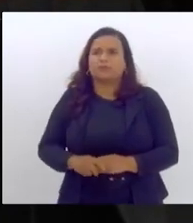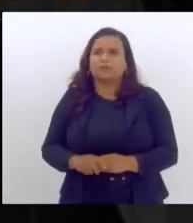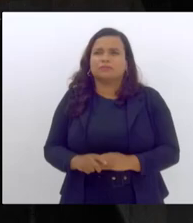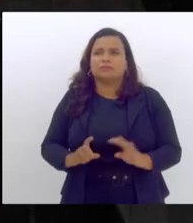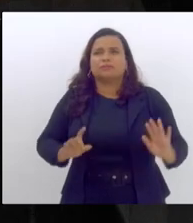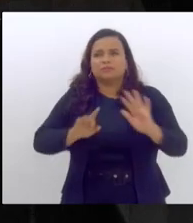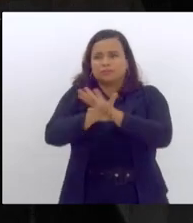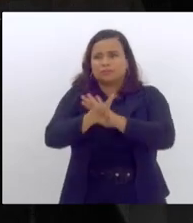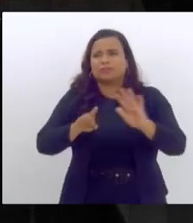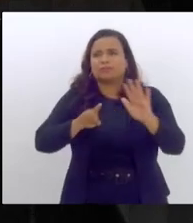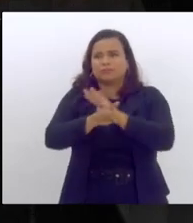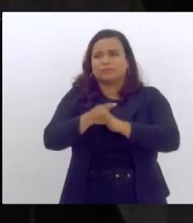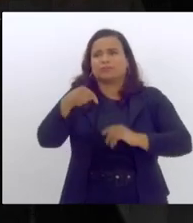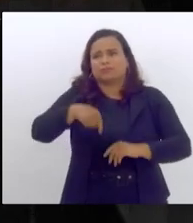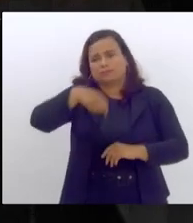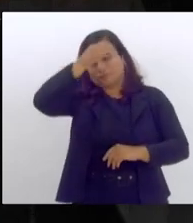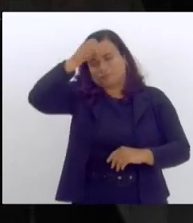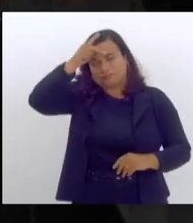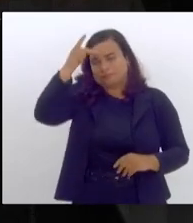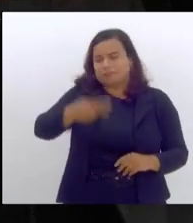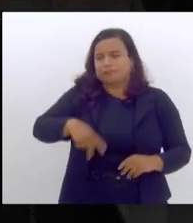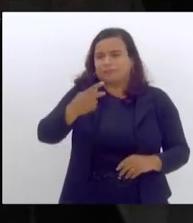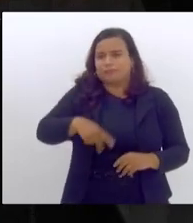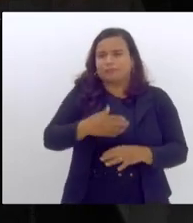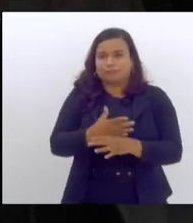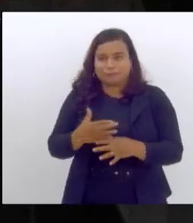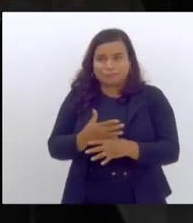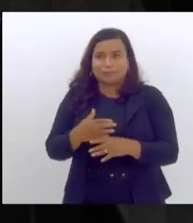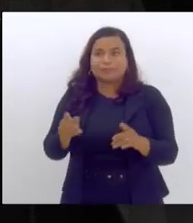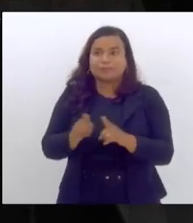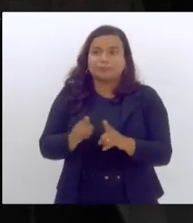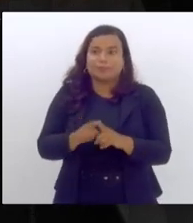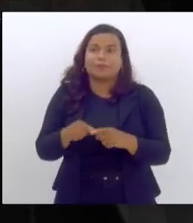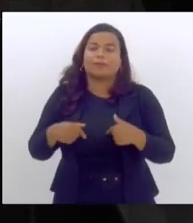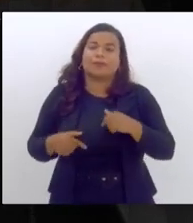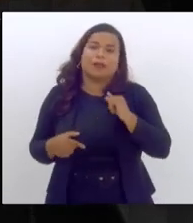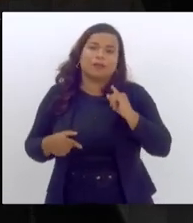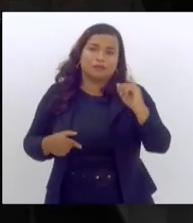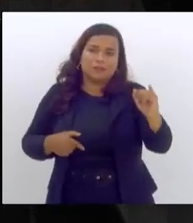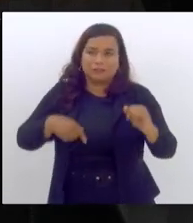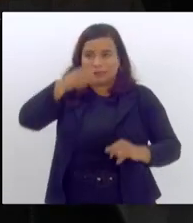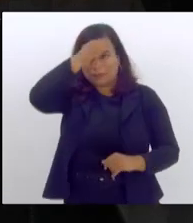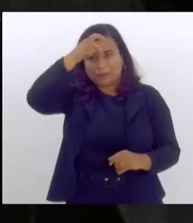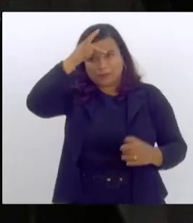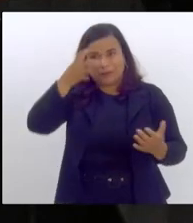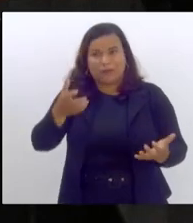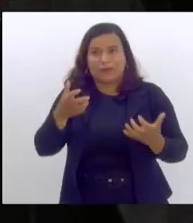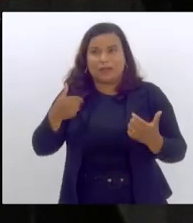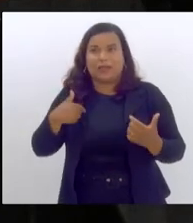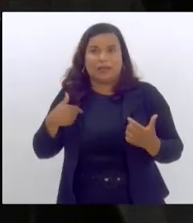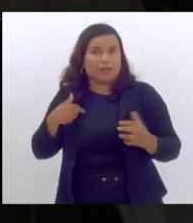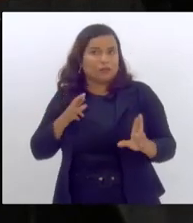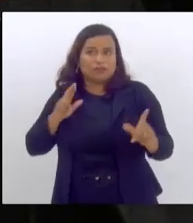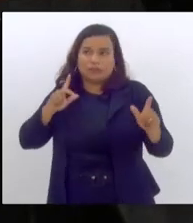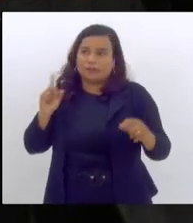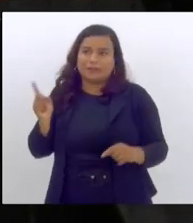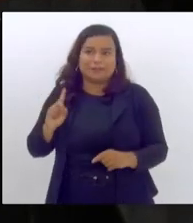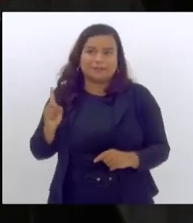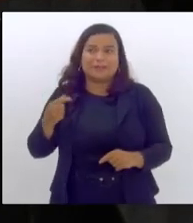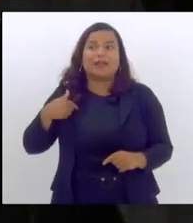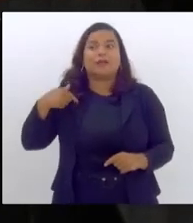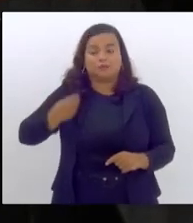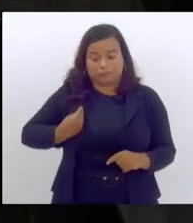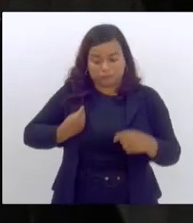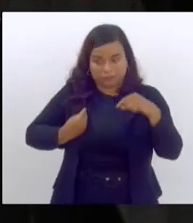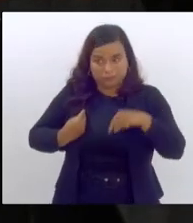questiona o prefeito da cidade. E eu quero mandar um recado ao prefeito, que eu não vou ser diferente, não. Vou estar aqui